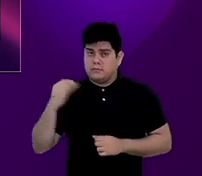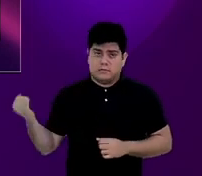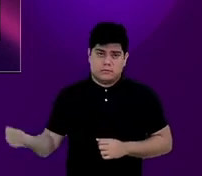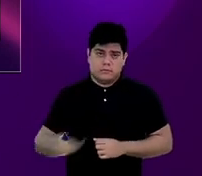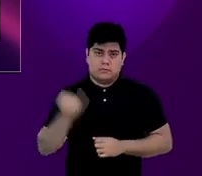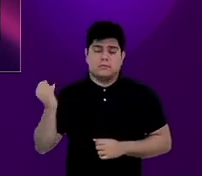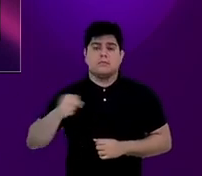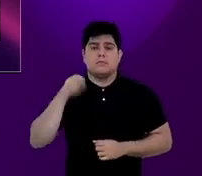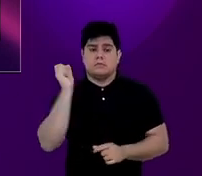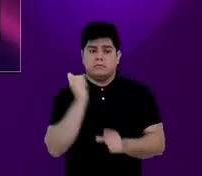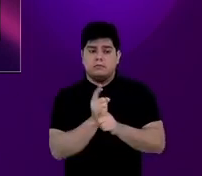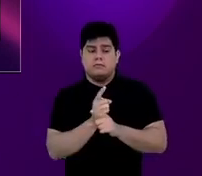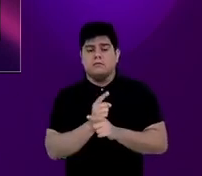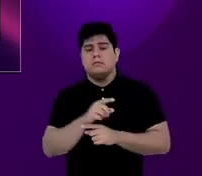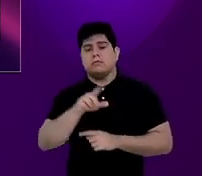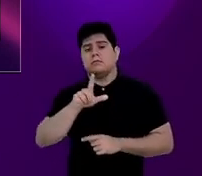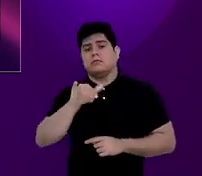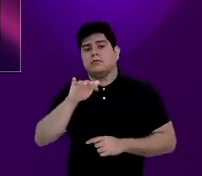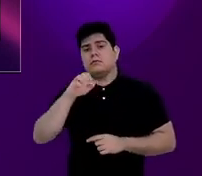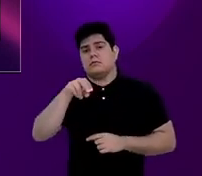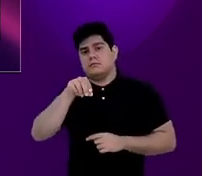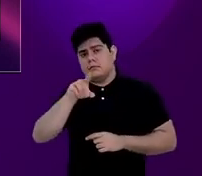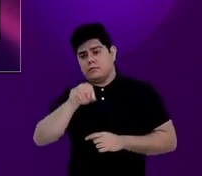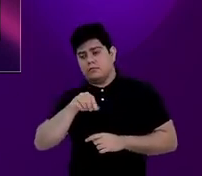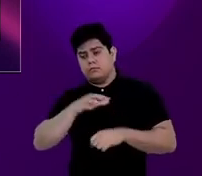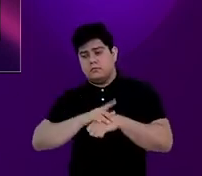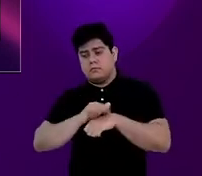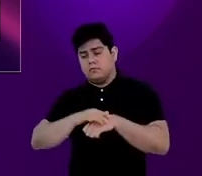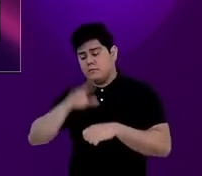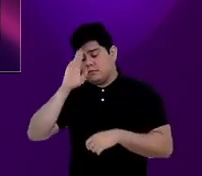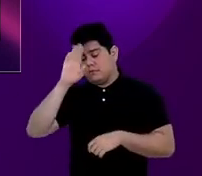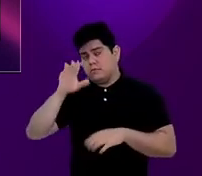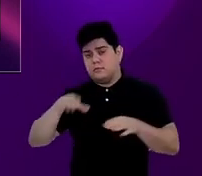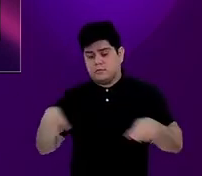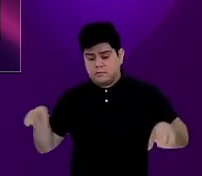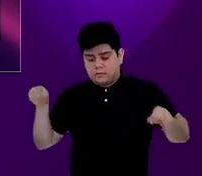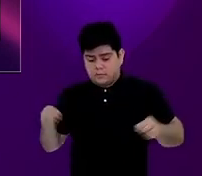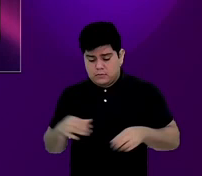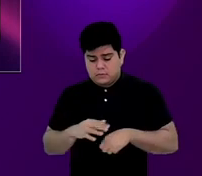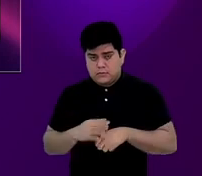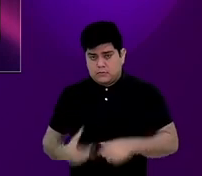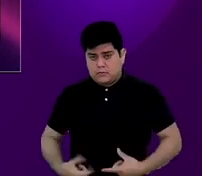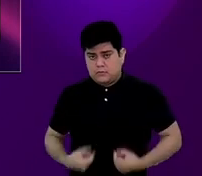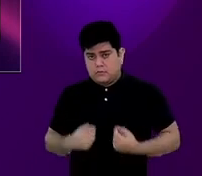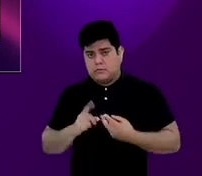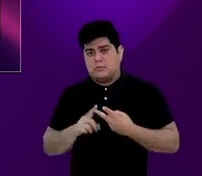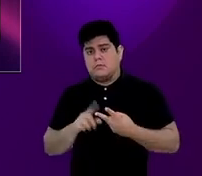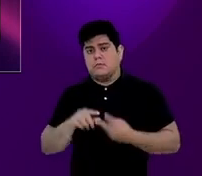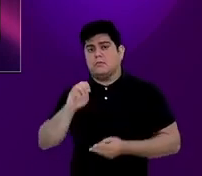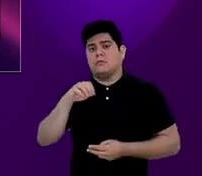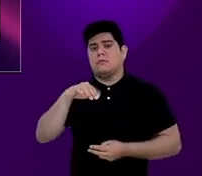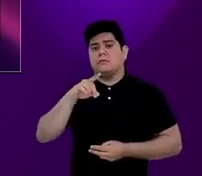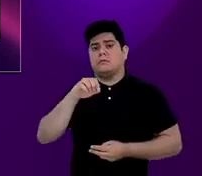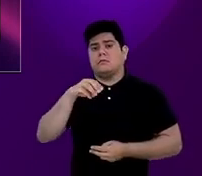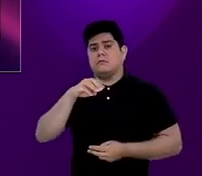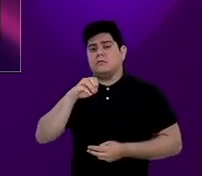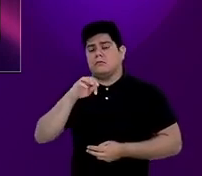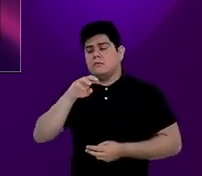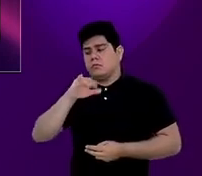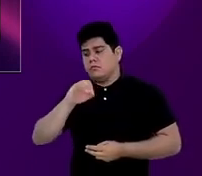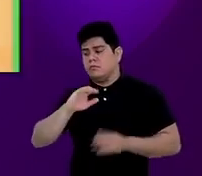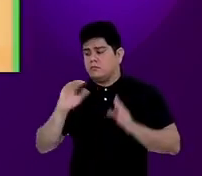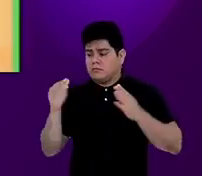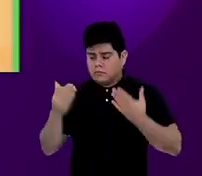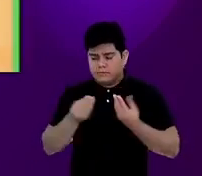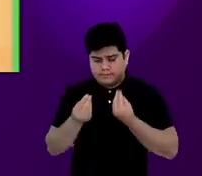a identificação do linfonodo sentinela nessas patologias, principalmente de câncer de colo de útero e de endométrio, que você consegue ser mais sensível, mais